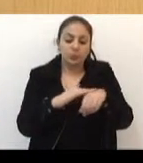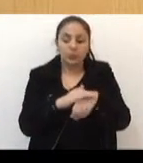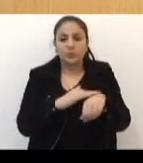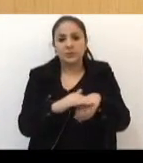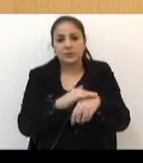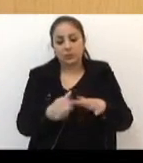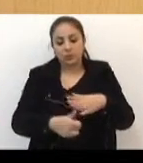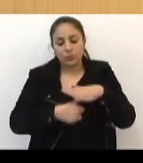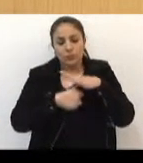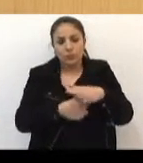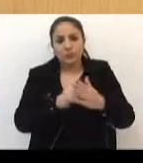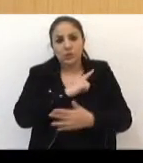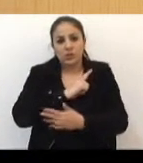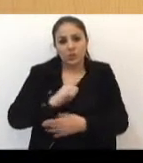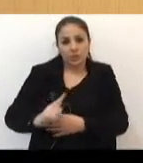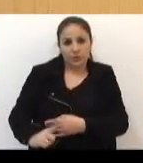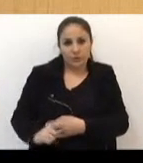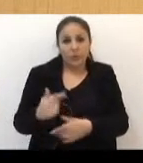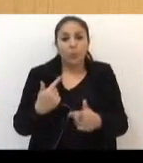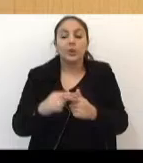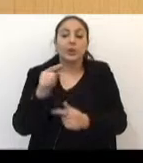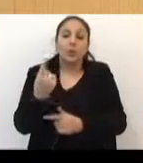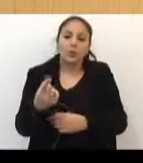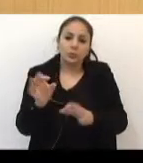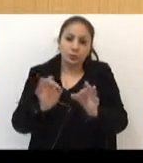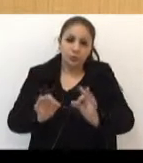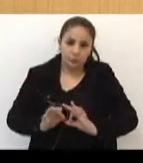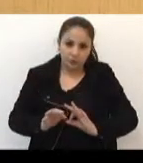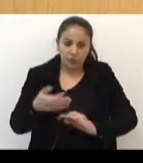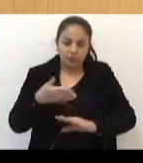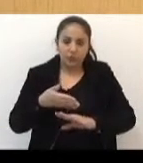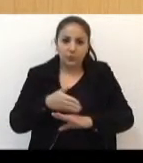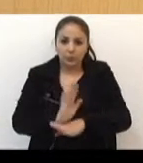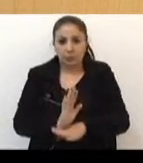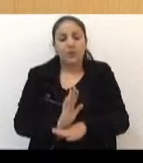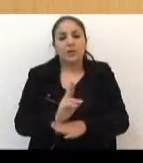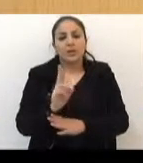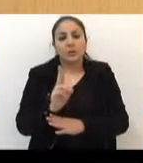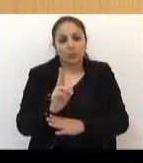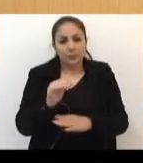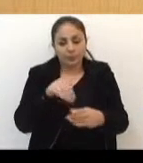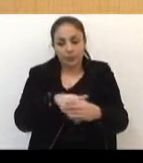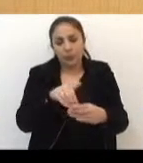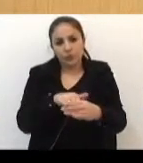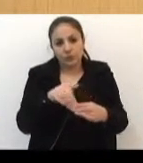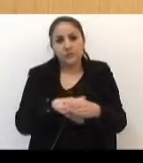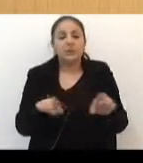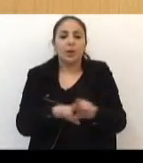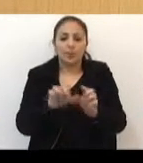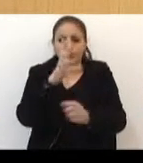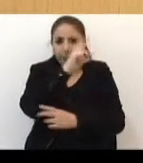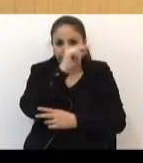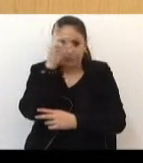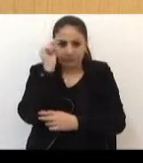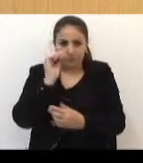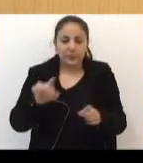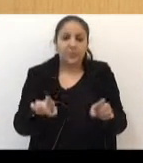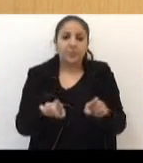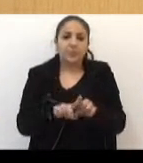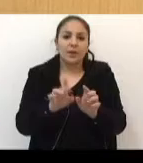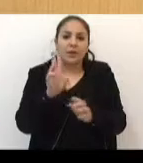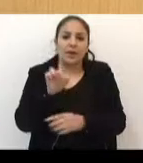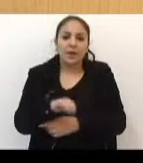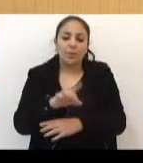o líder do governo porque o outro projeto aprovado por unanimidade também era do Poder Executivo. Trata-se de